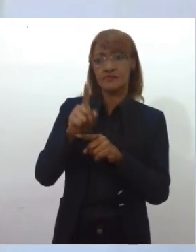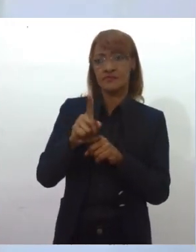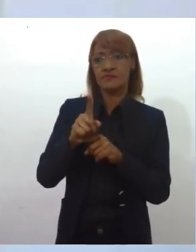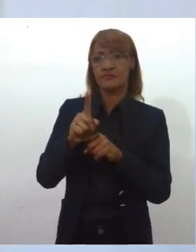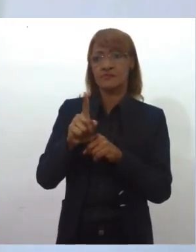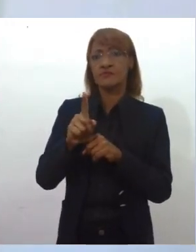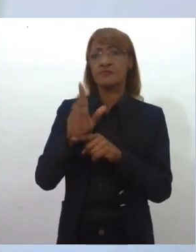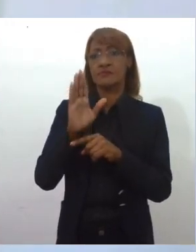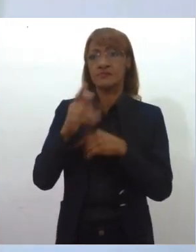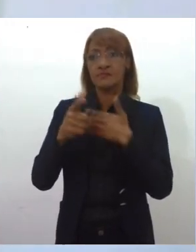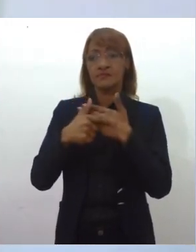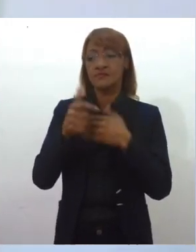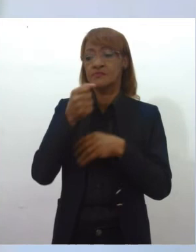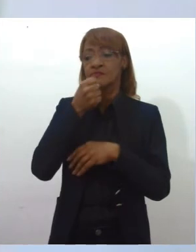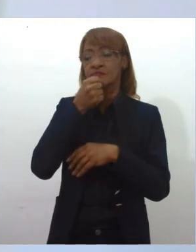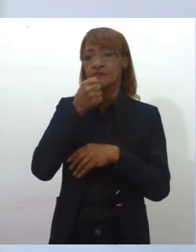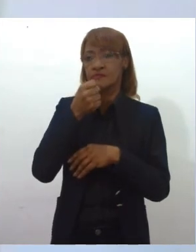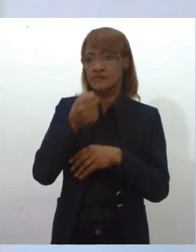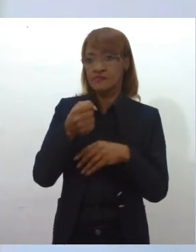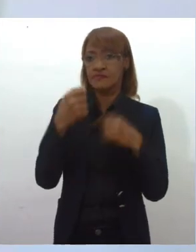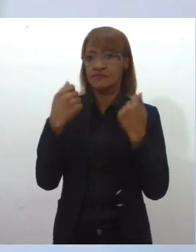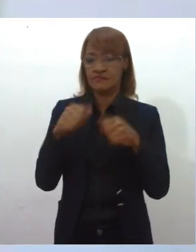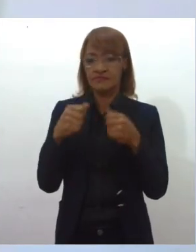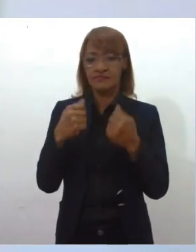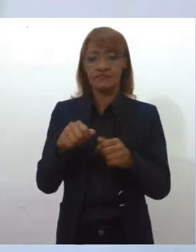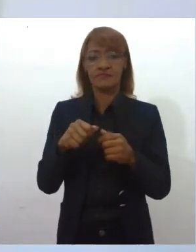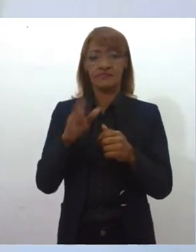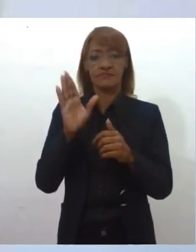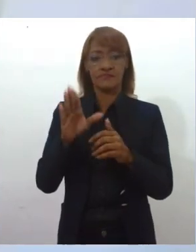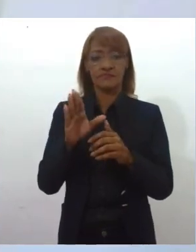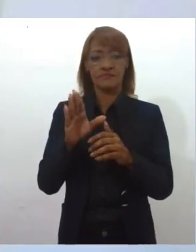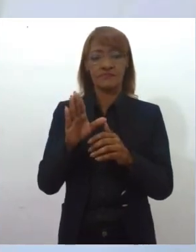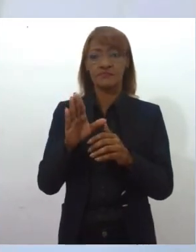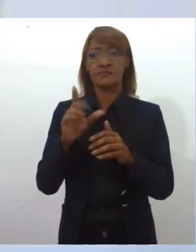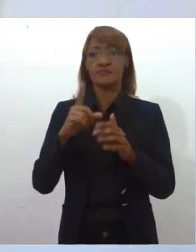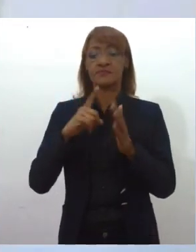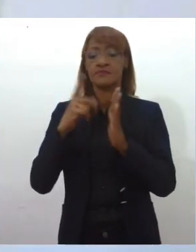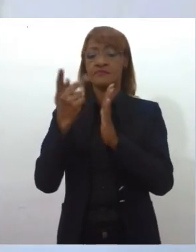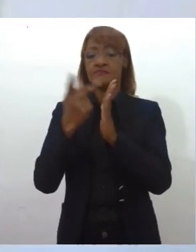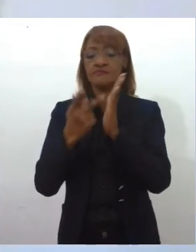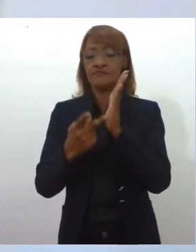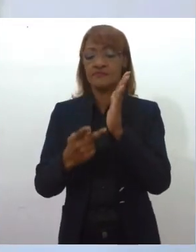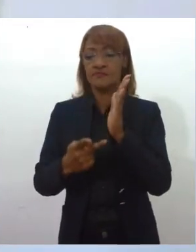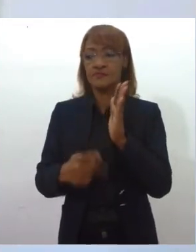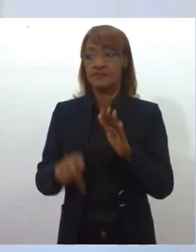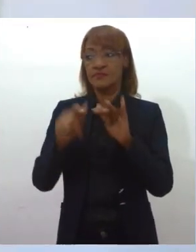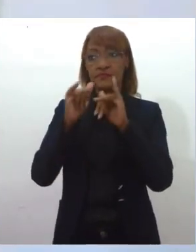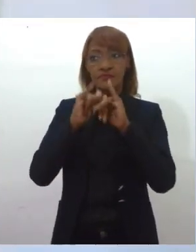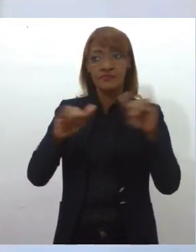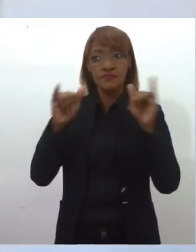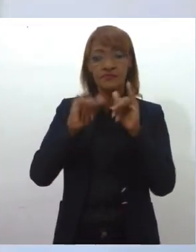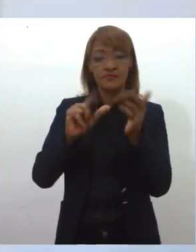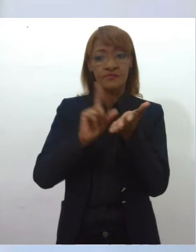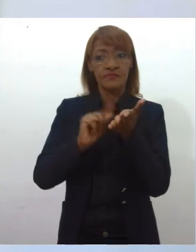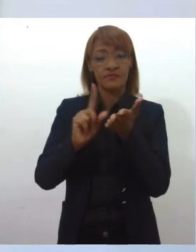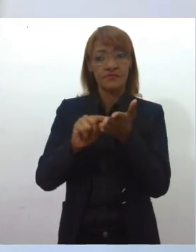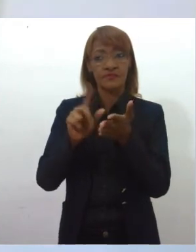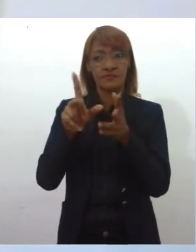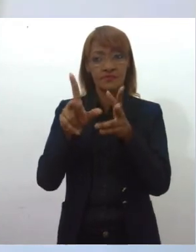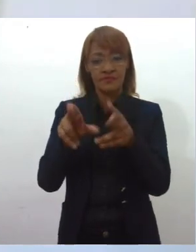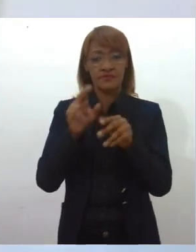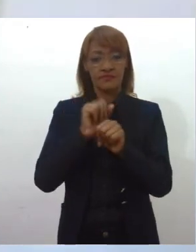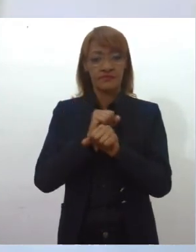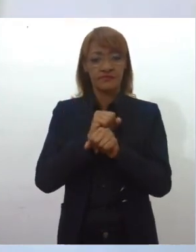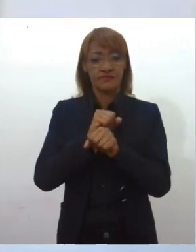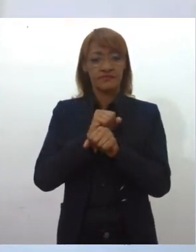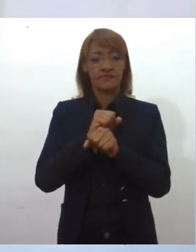jornalismo, que ele deve preencher um anexo que a gente chama de projeto de divulgação científica, que nada mais é um anexo que ele